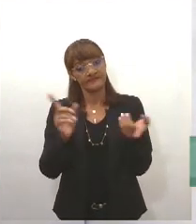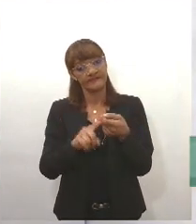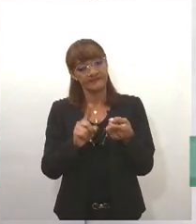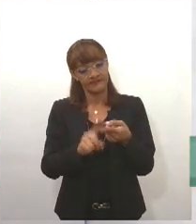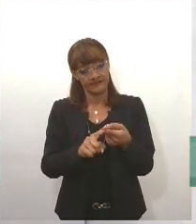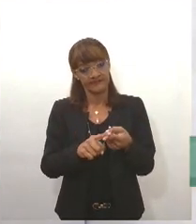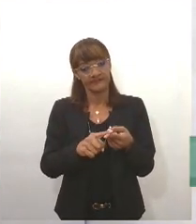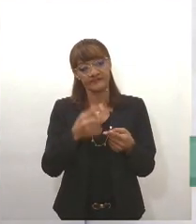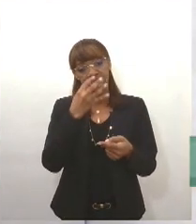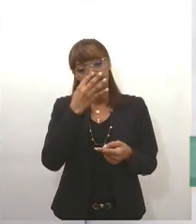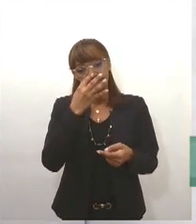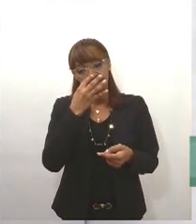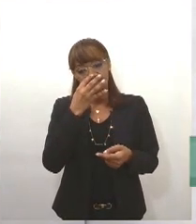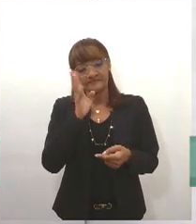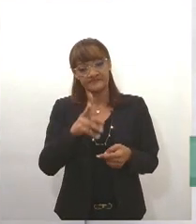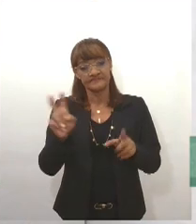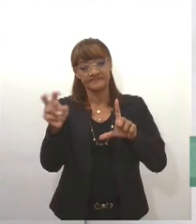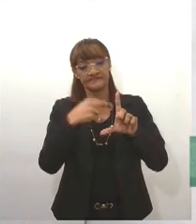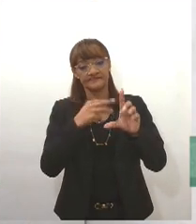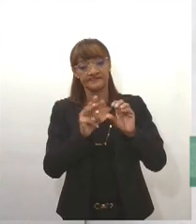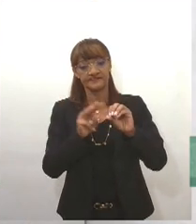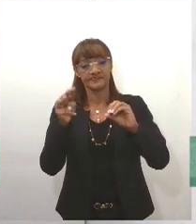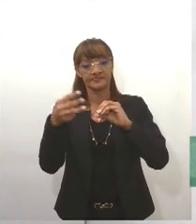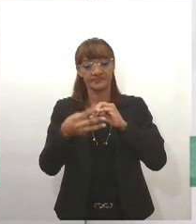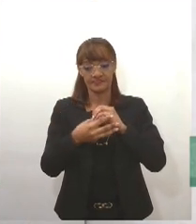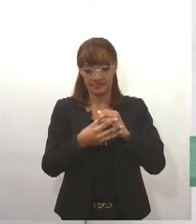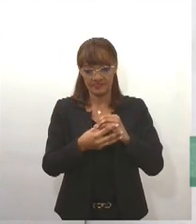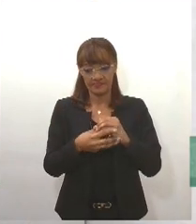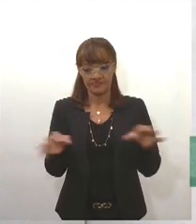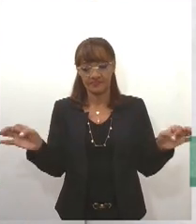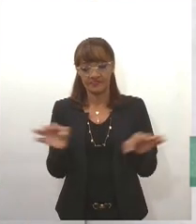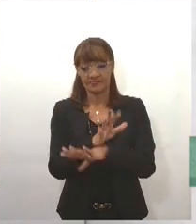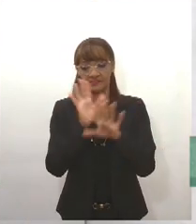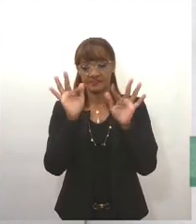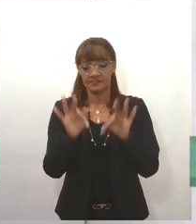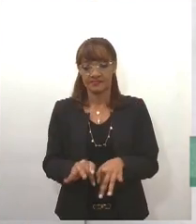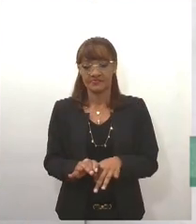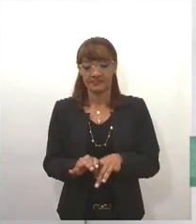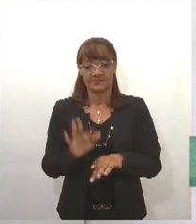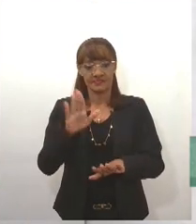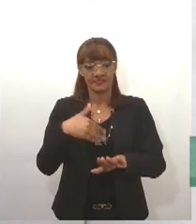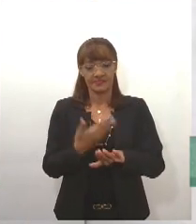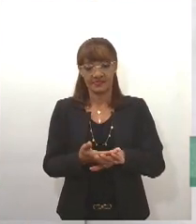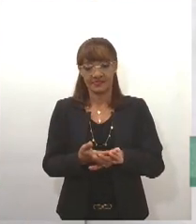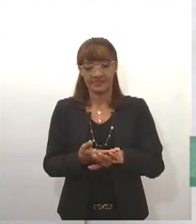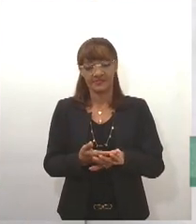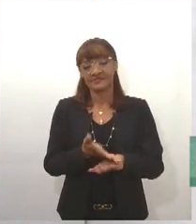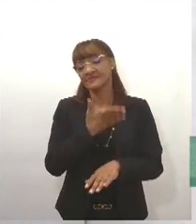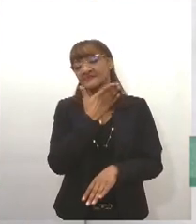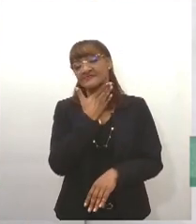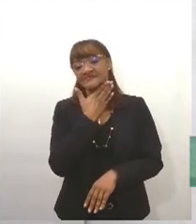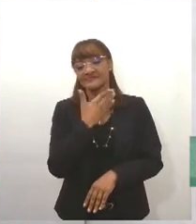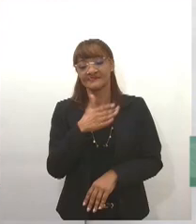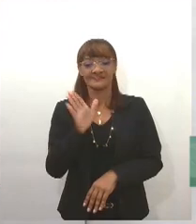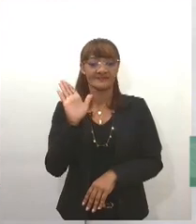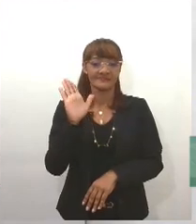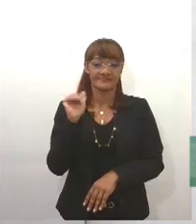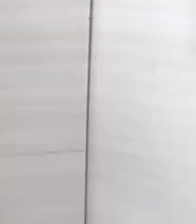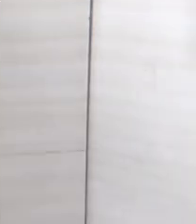telespectador da TV ales a gente fica por aqui e até o próximo bate-papo legislativo